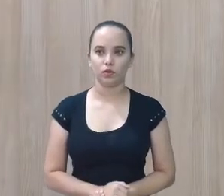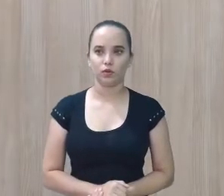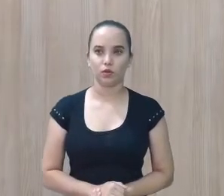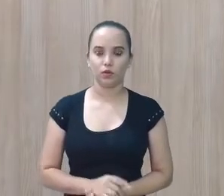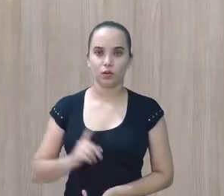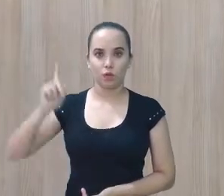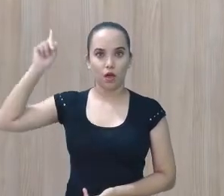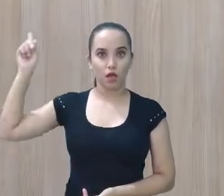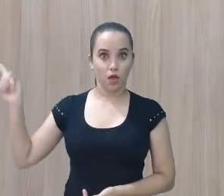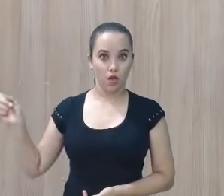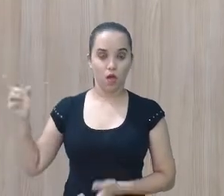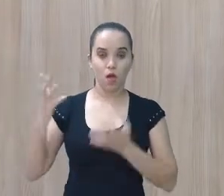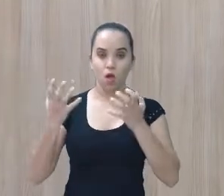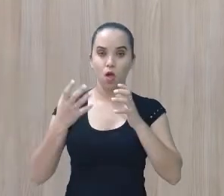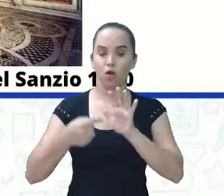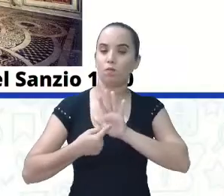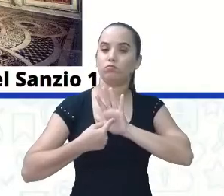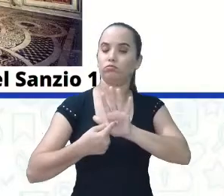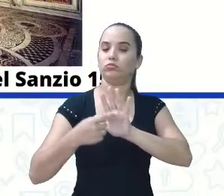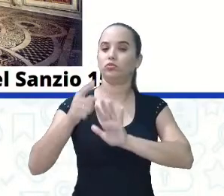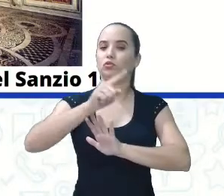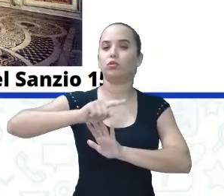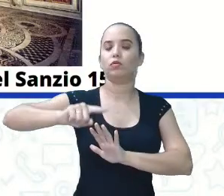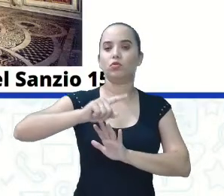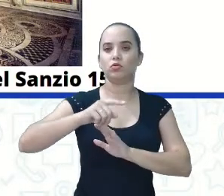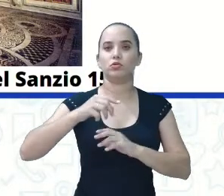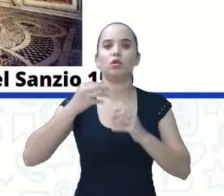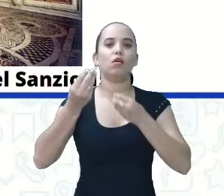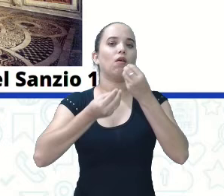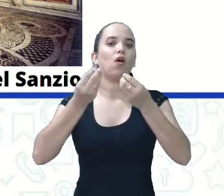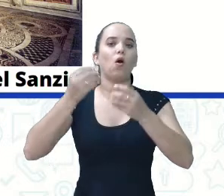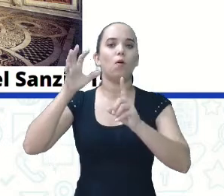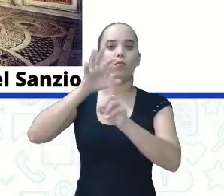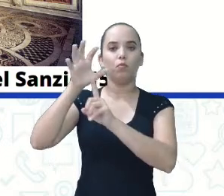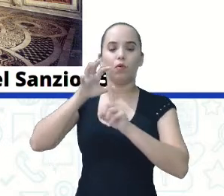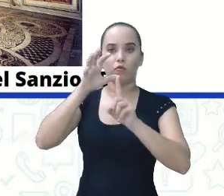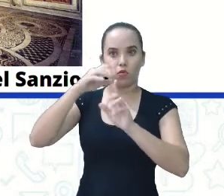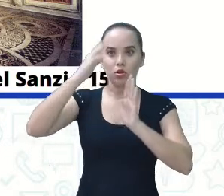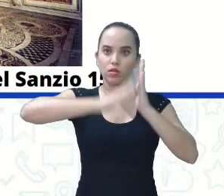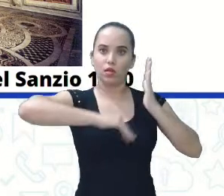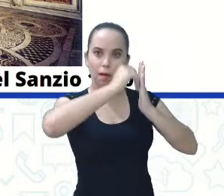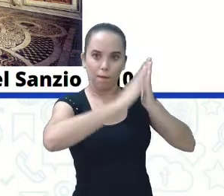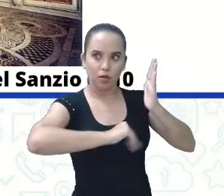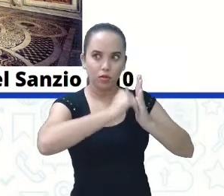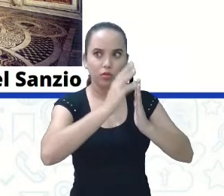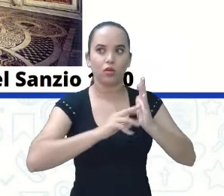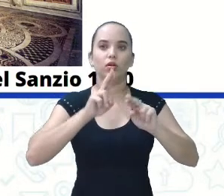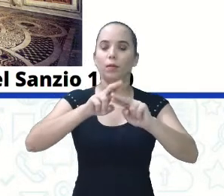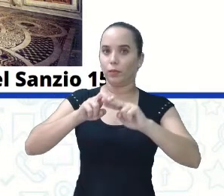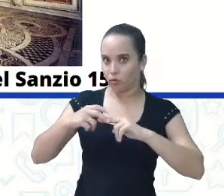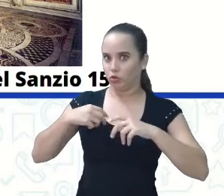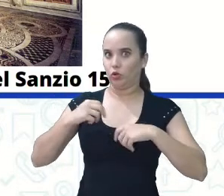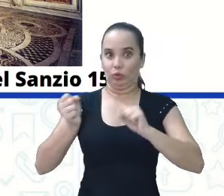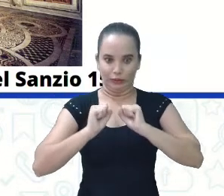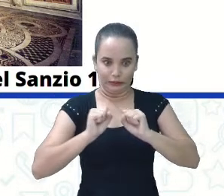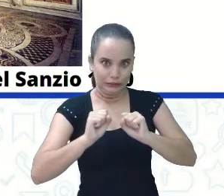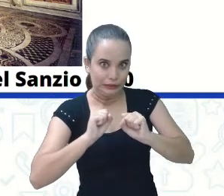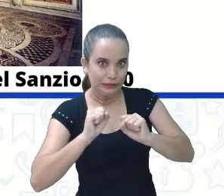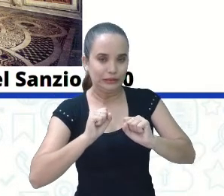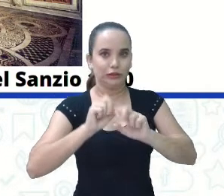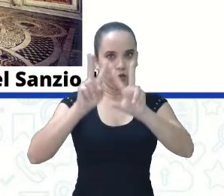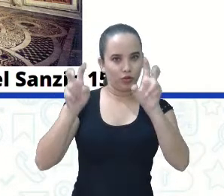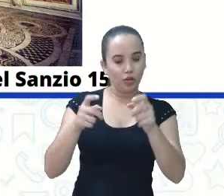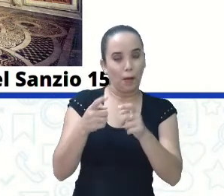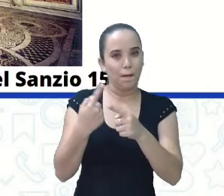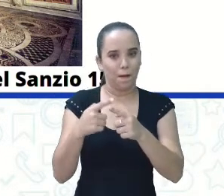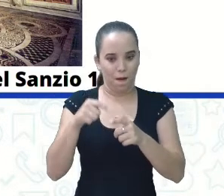eu quero mostrar, não é? O classicismo na pintura ainda. Então, por isso eu dei essa corridinha, porque a